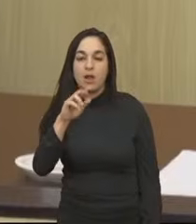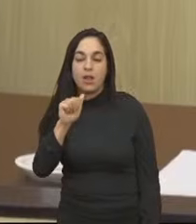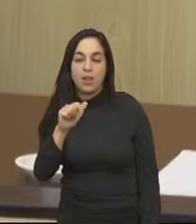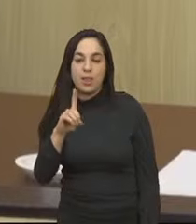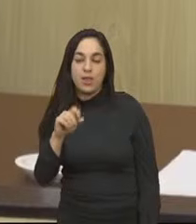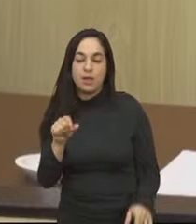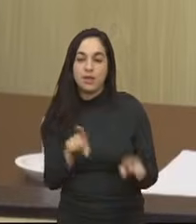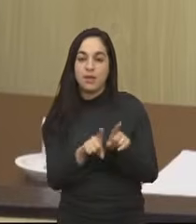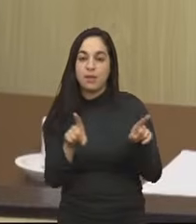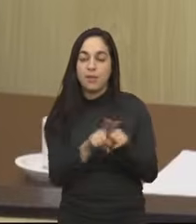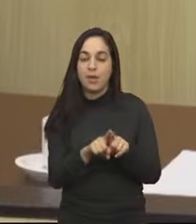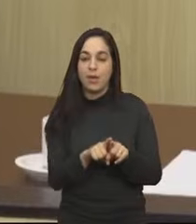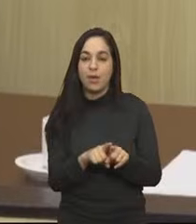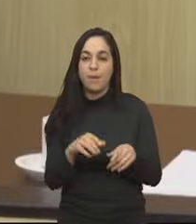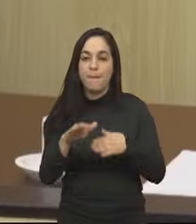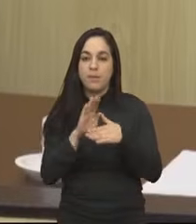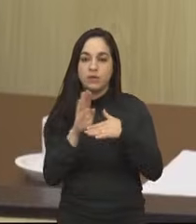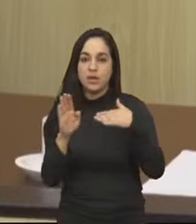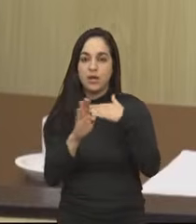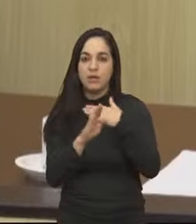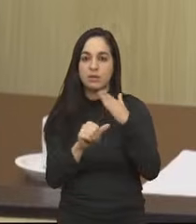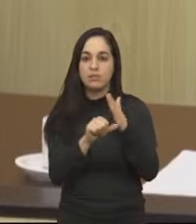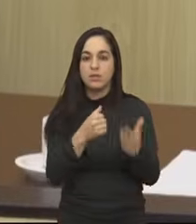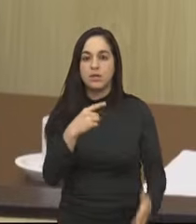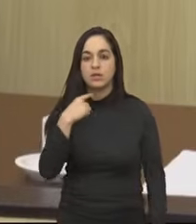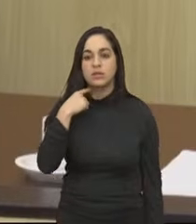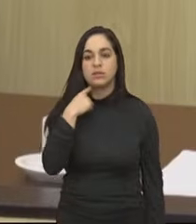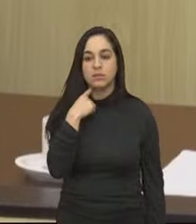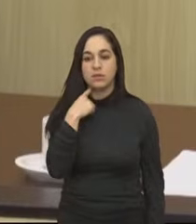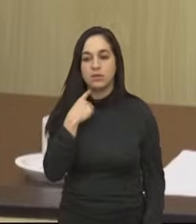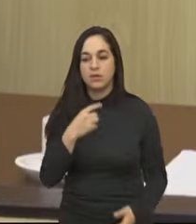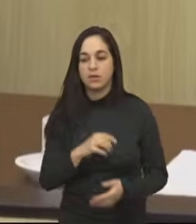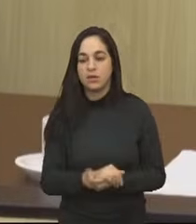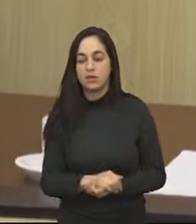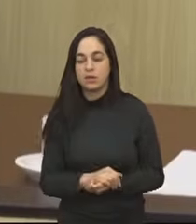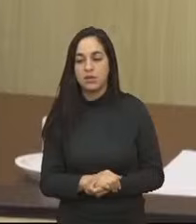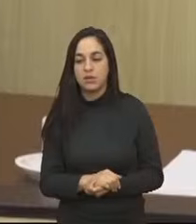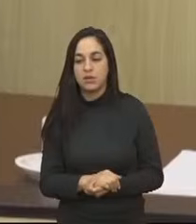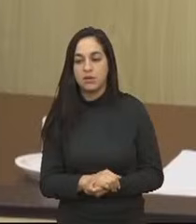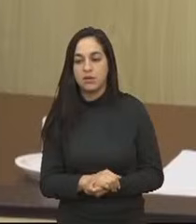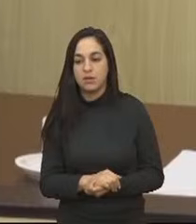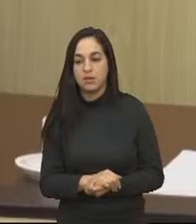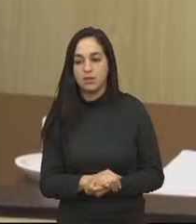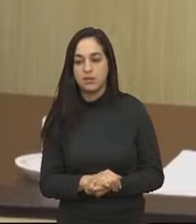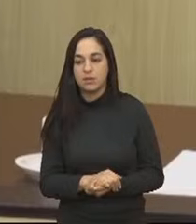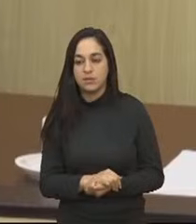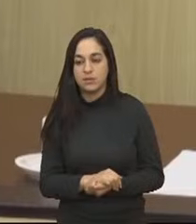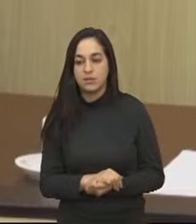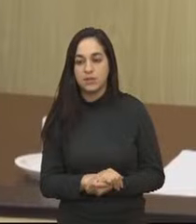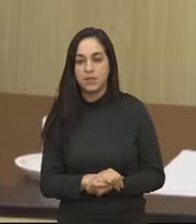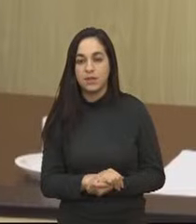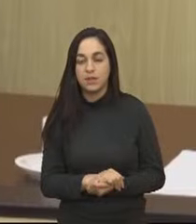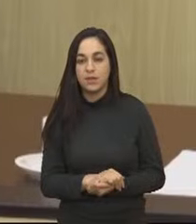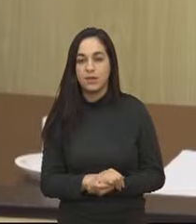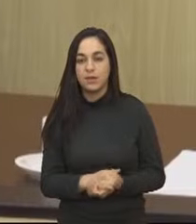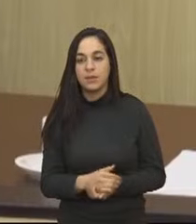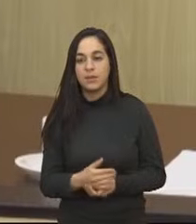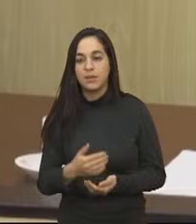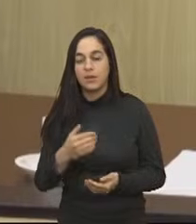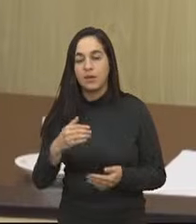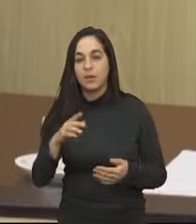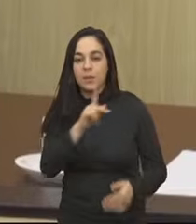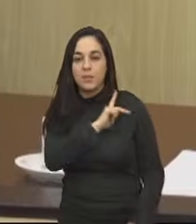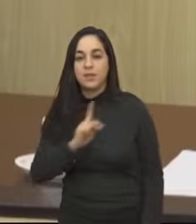obter informações sobre a construção de creche na região, requeremos ao excelentíssimo senhor presidente desta